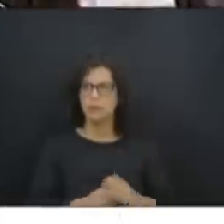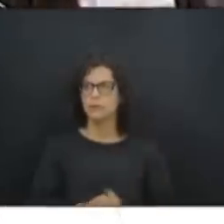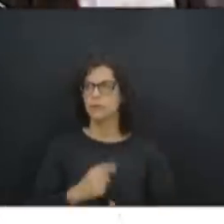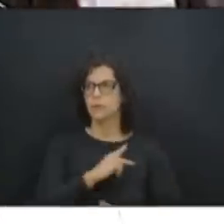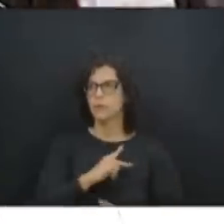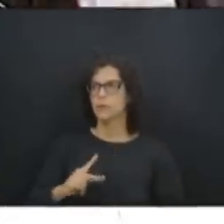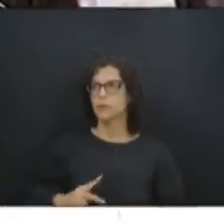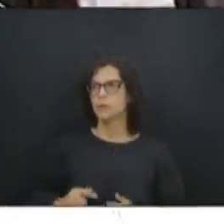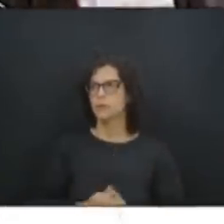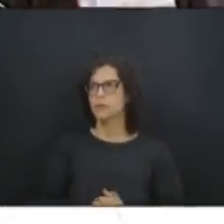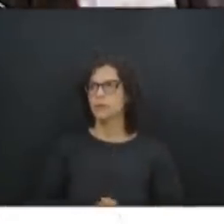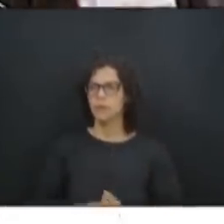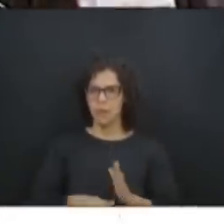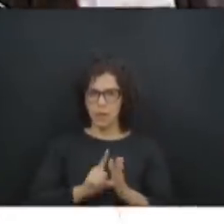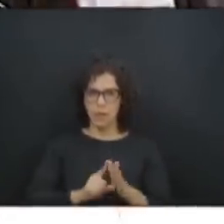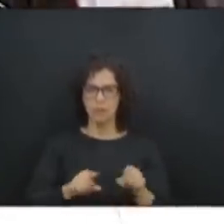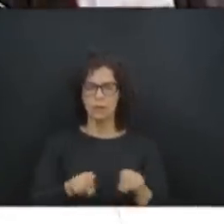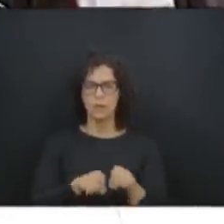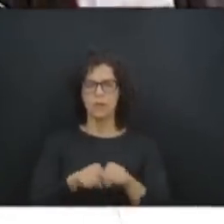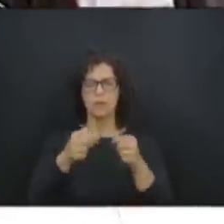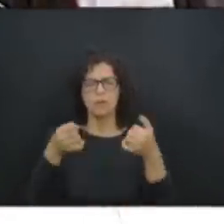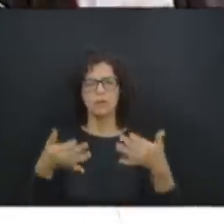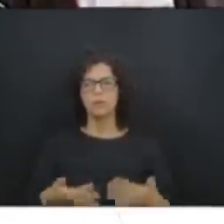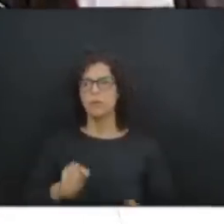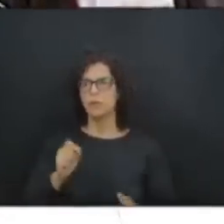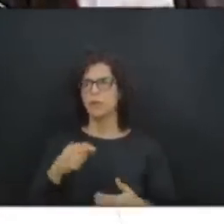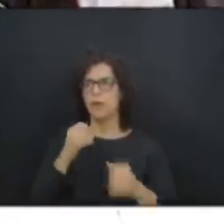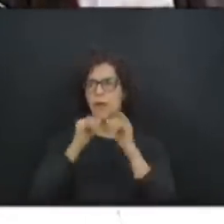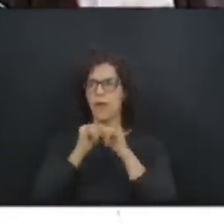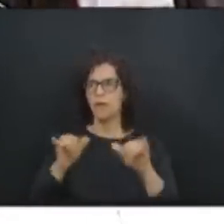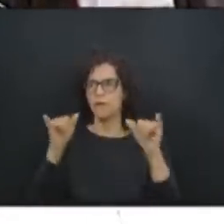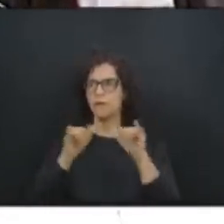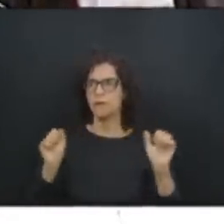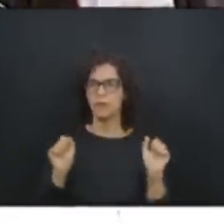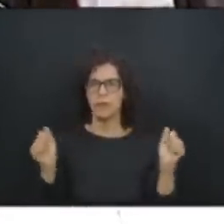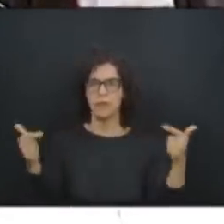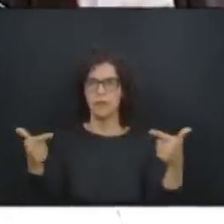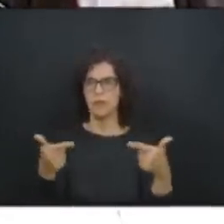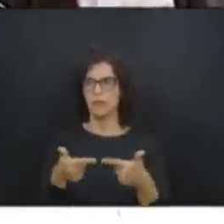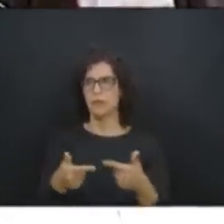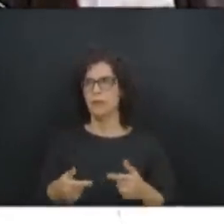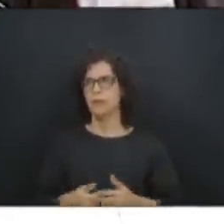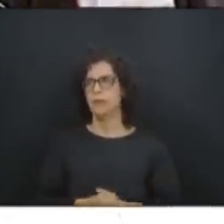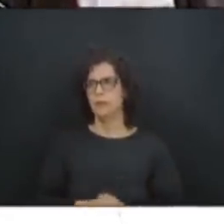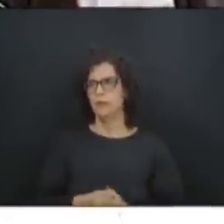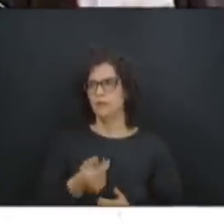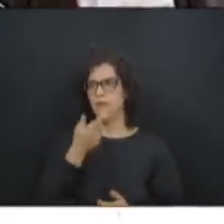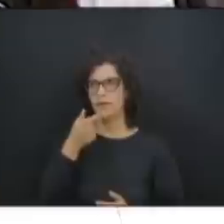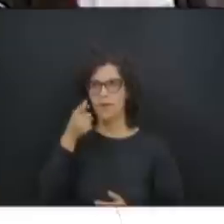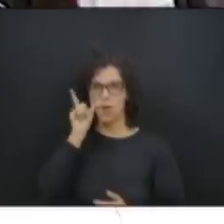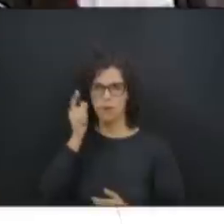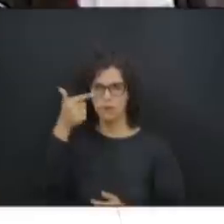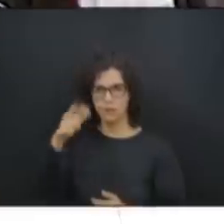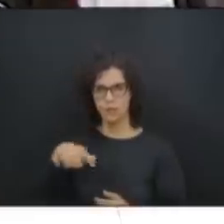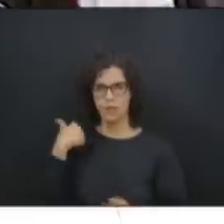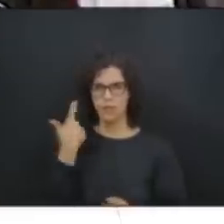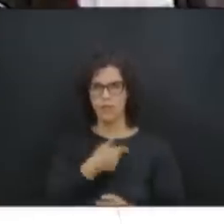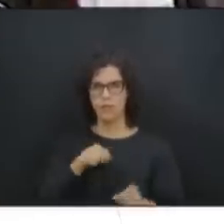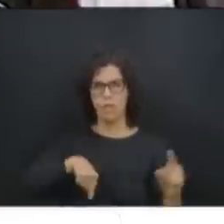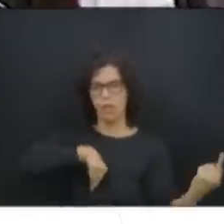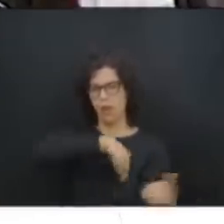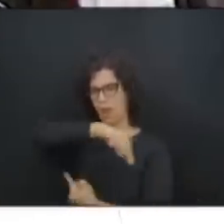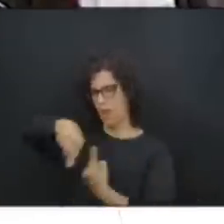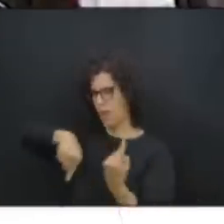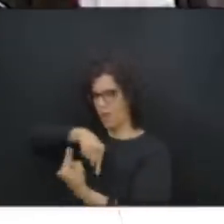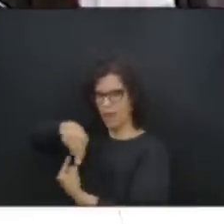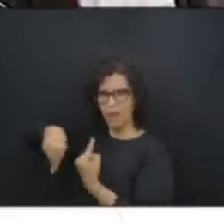seu presidente o que antes de mais nada eu queria fazer um comunicado a casa e dizer que ontem mais uma vez passou